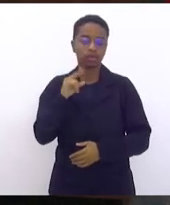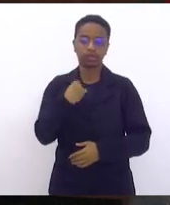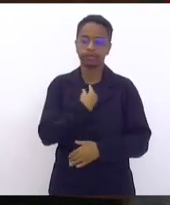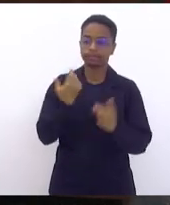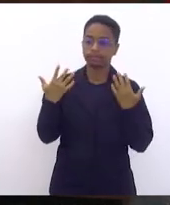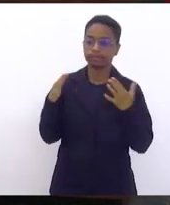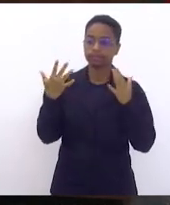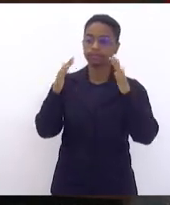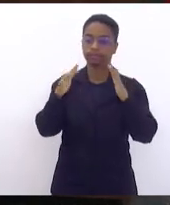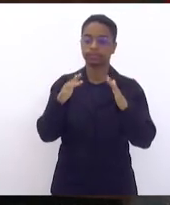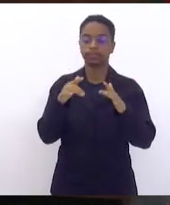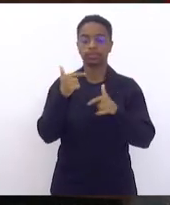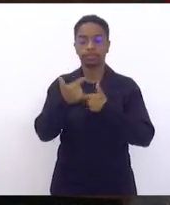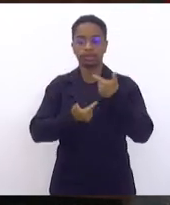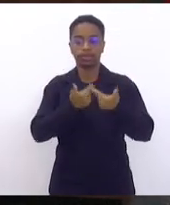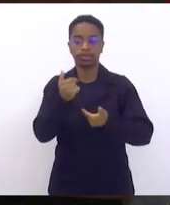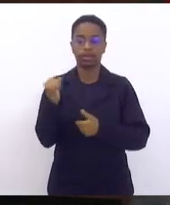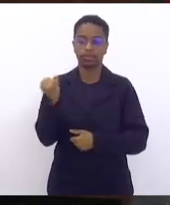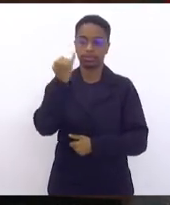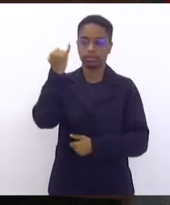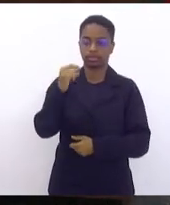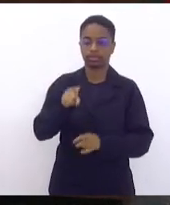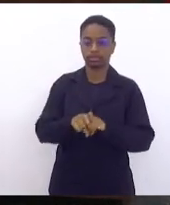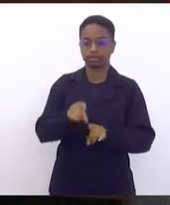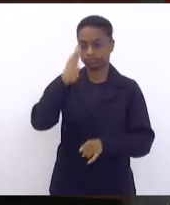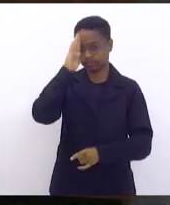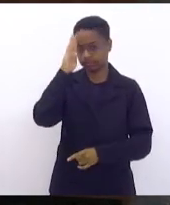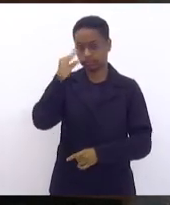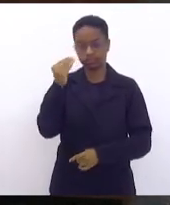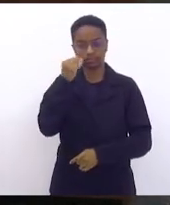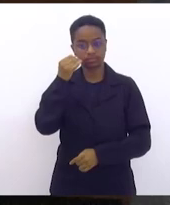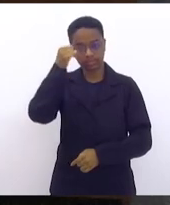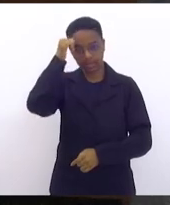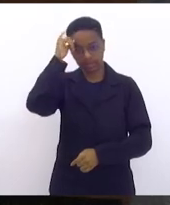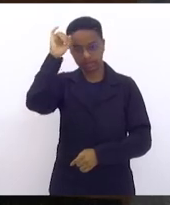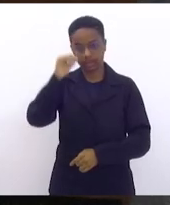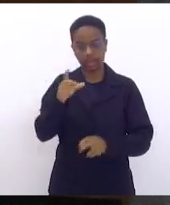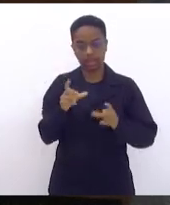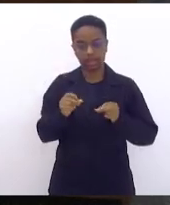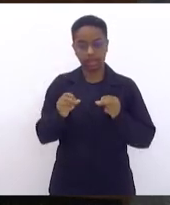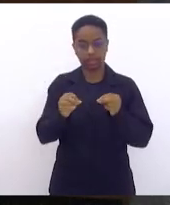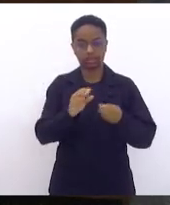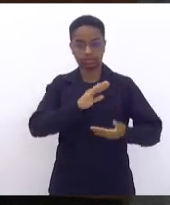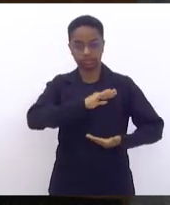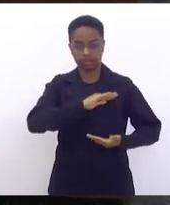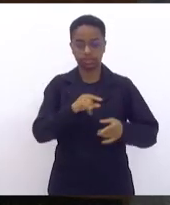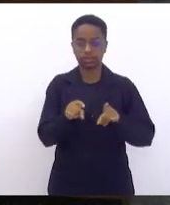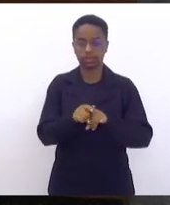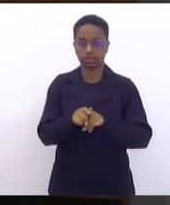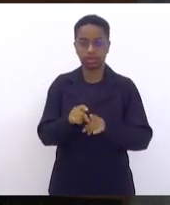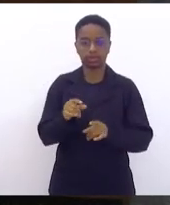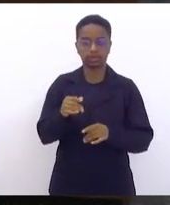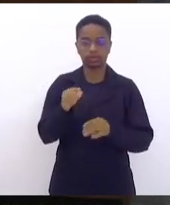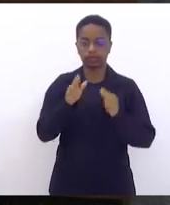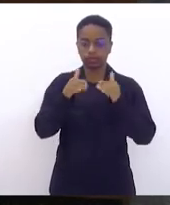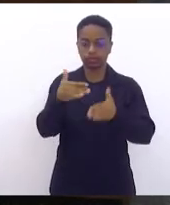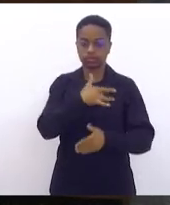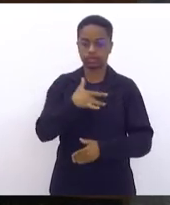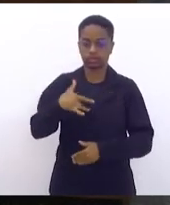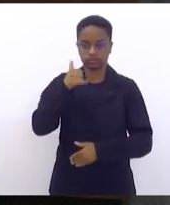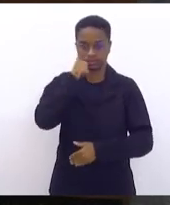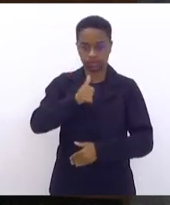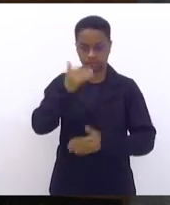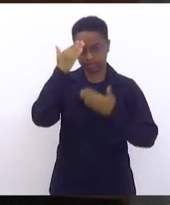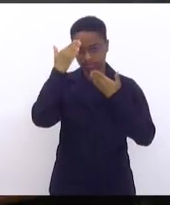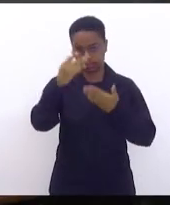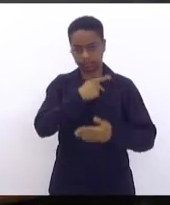aí um trabalho importante e fundamental para a prevenção do câncer de mama e para a saúde das nossas mulheres. Muito